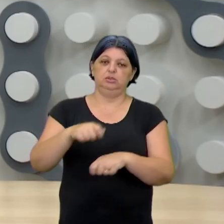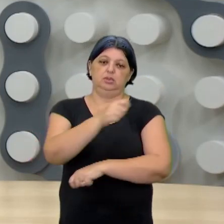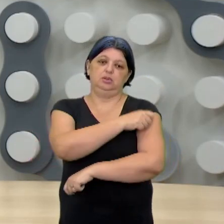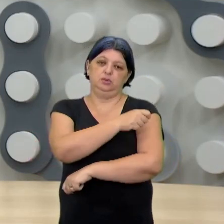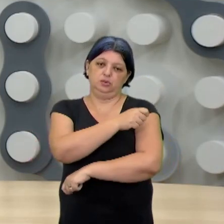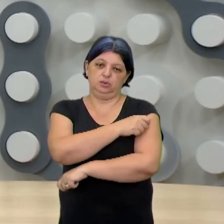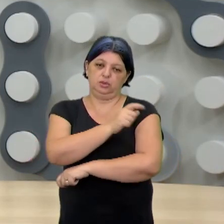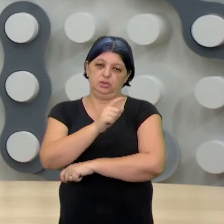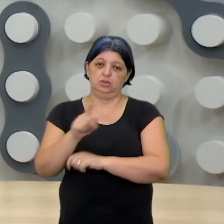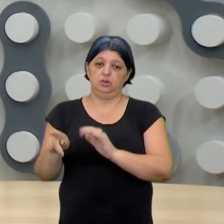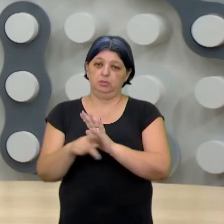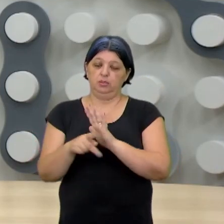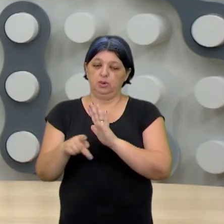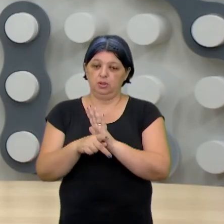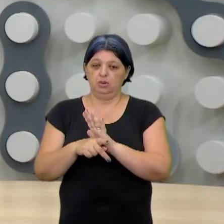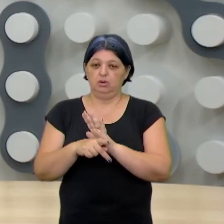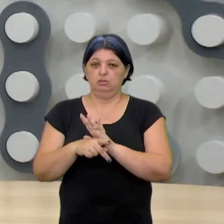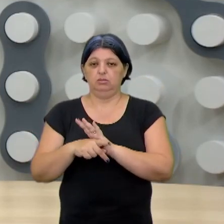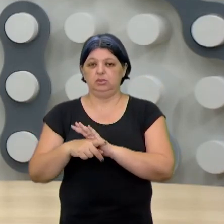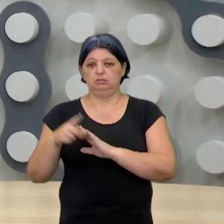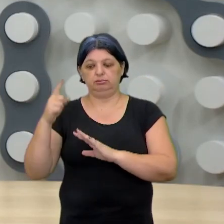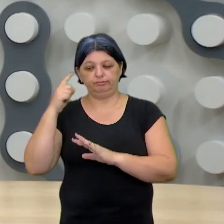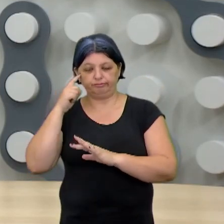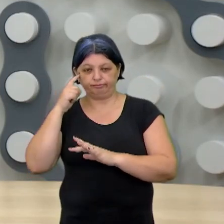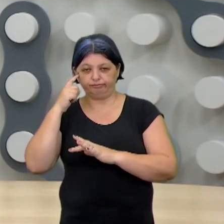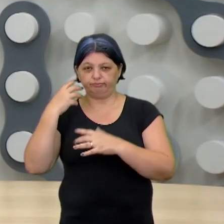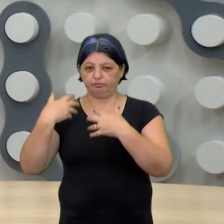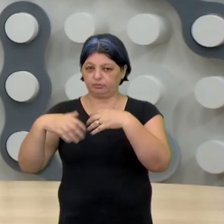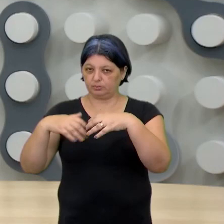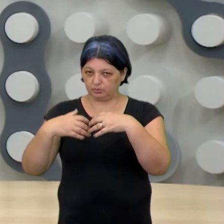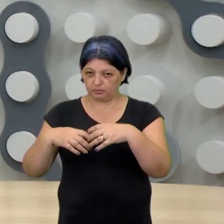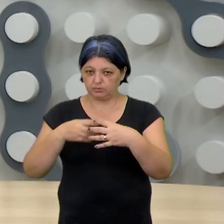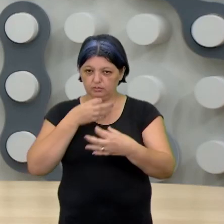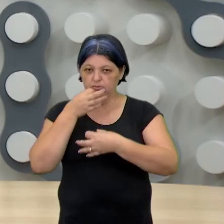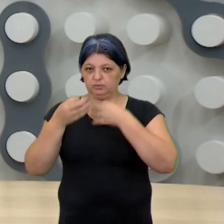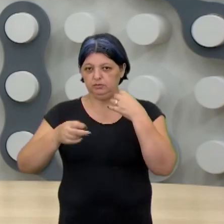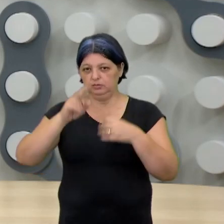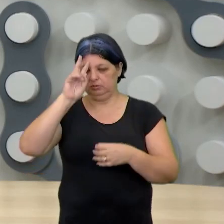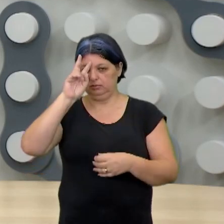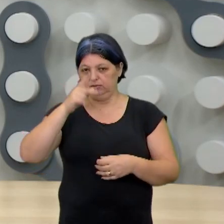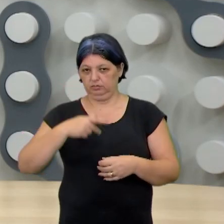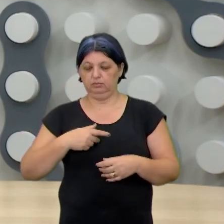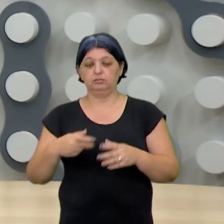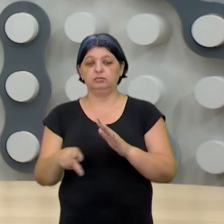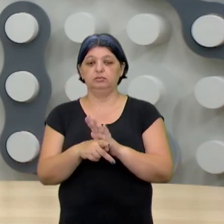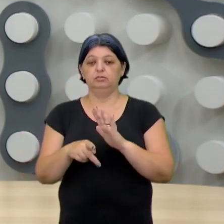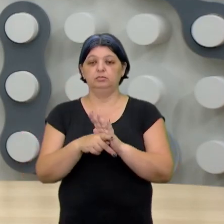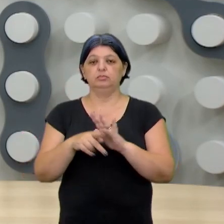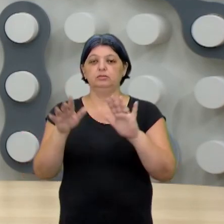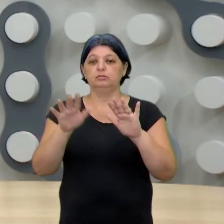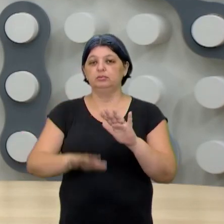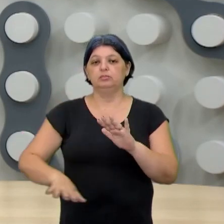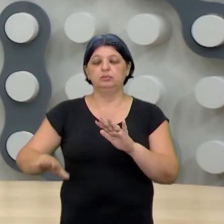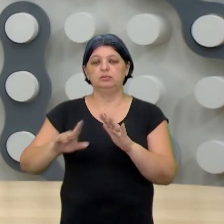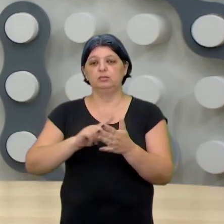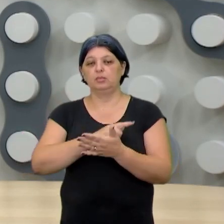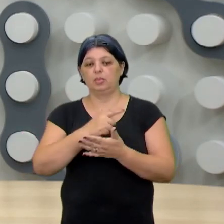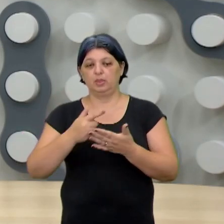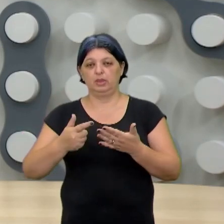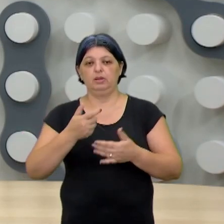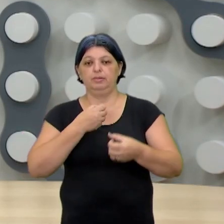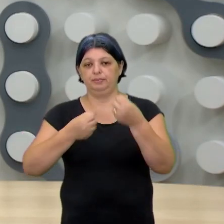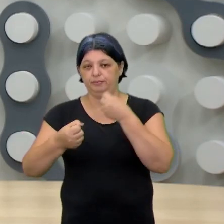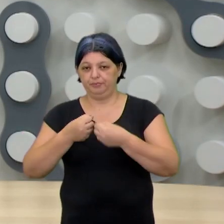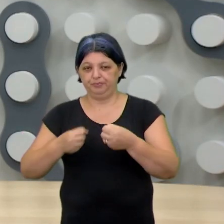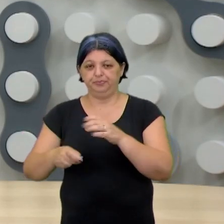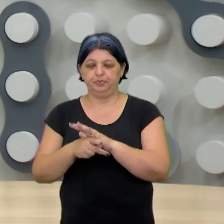consiga construir os seus julgamentos e as suas análises, tá? Então, o mercado de notícia, ele vai fazer uma sátira sobre alguns tipos de veículos